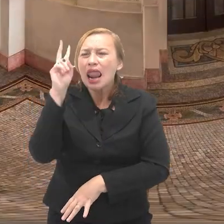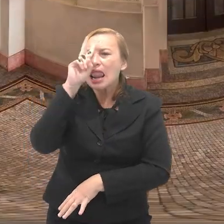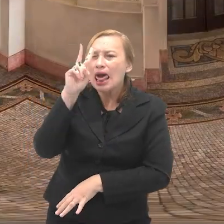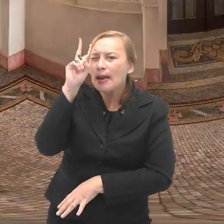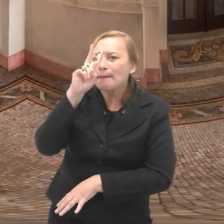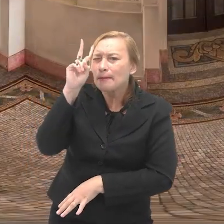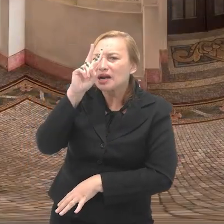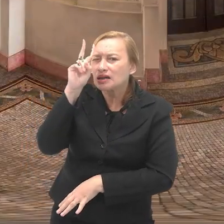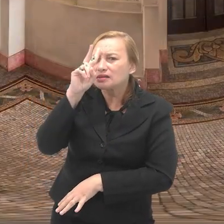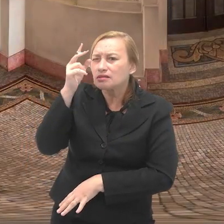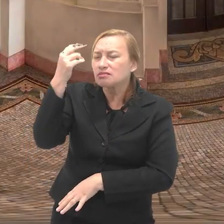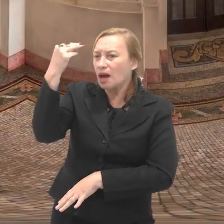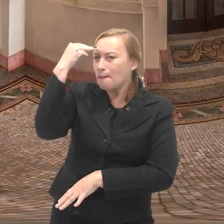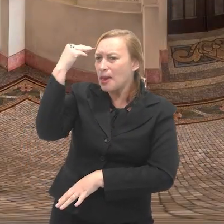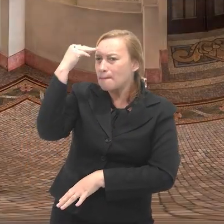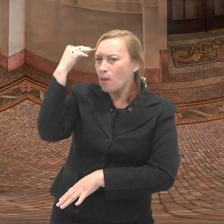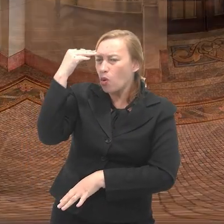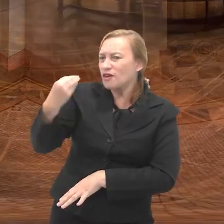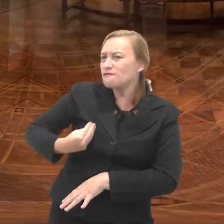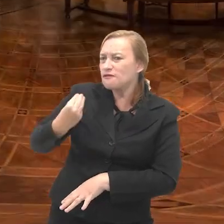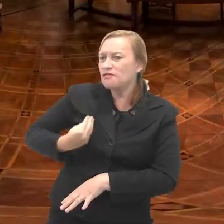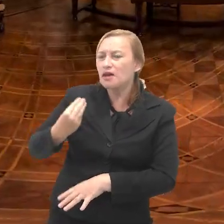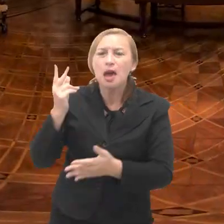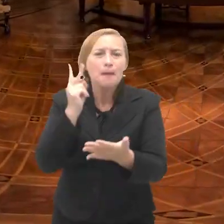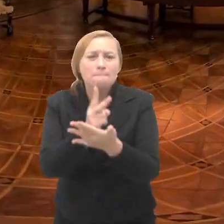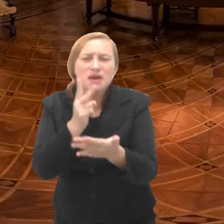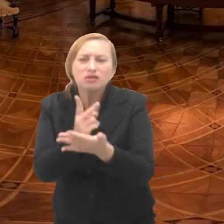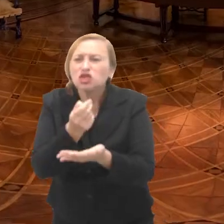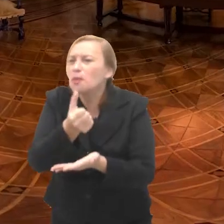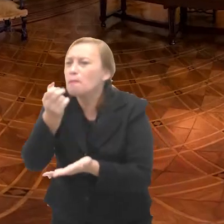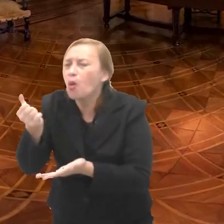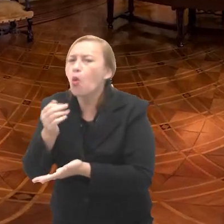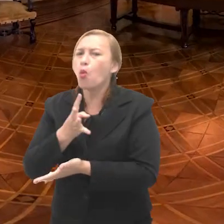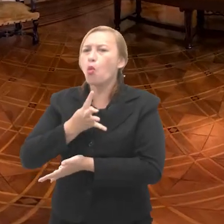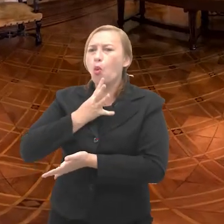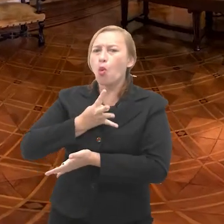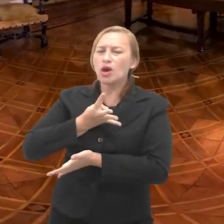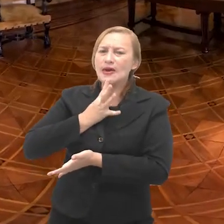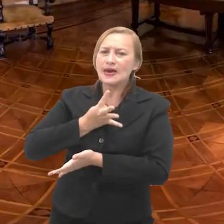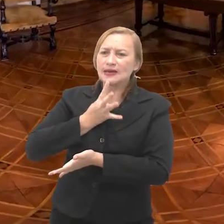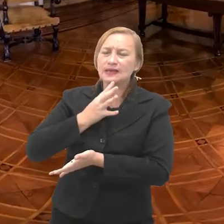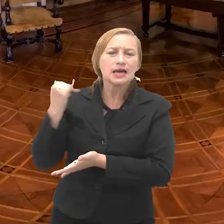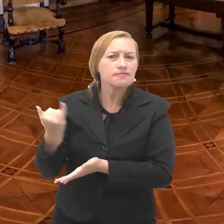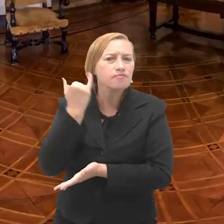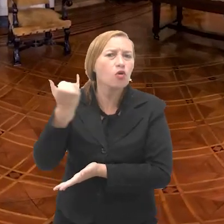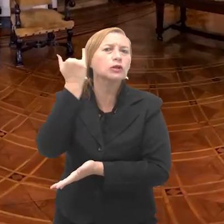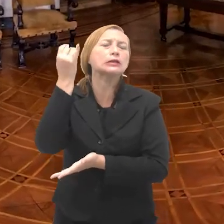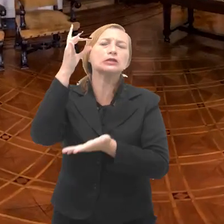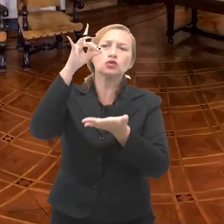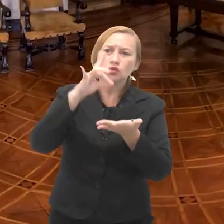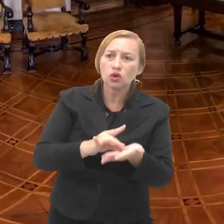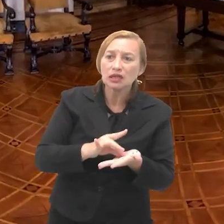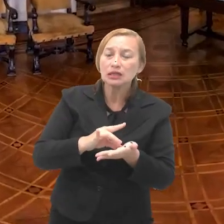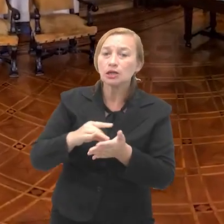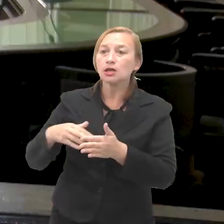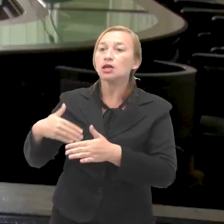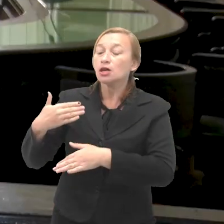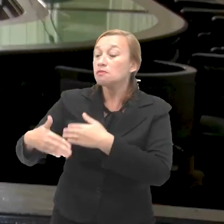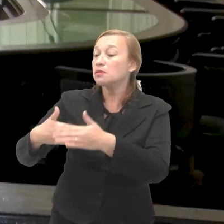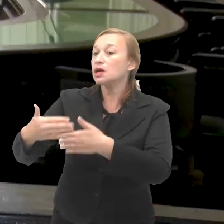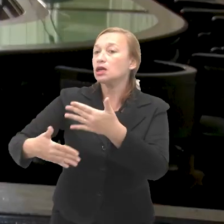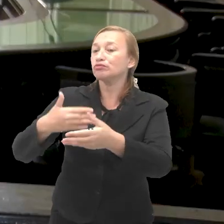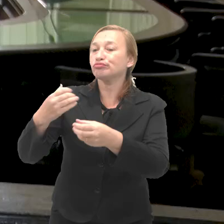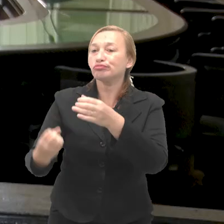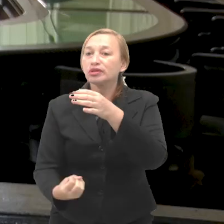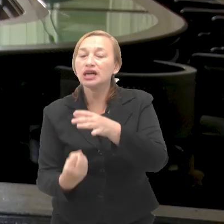pedaço desse passado sobrevive, mesmo que muitos desconheçam a sua inusitada e importante origem.